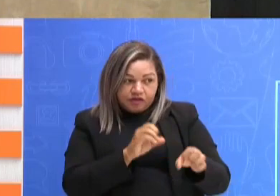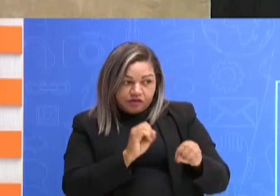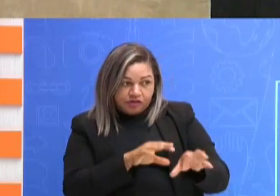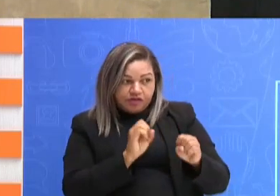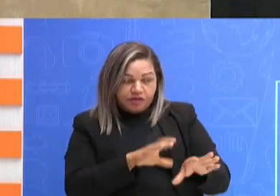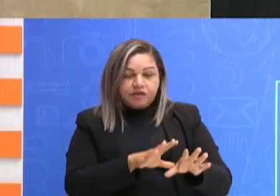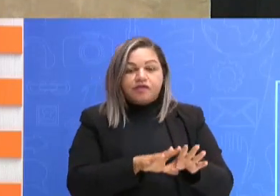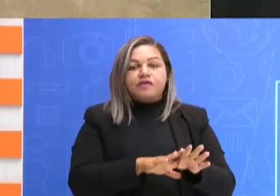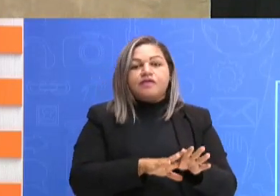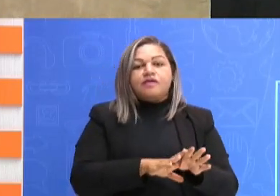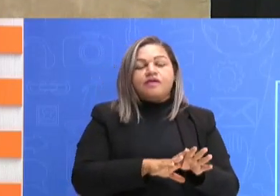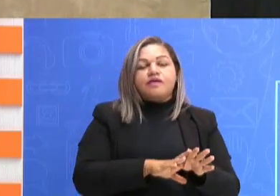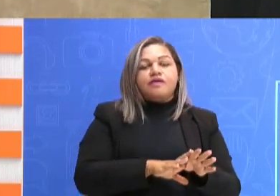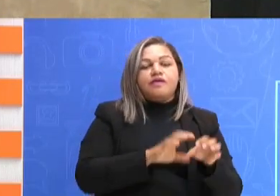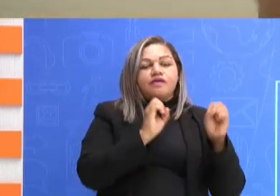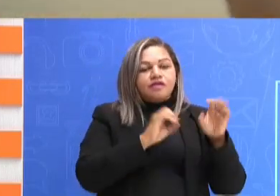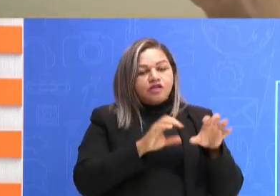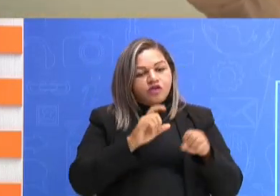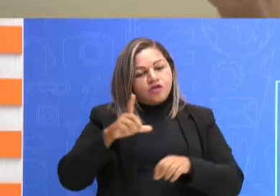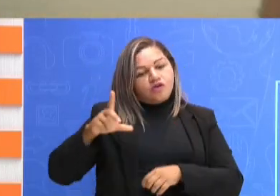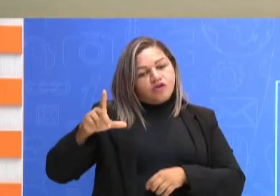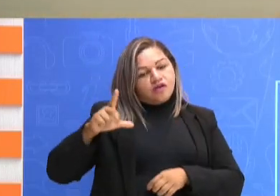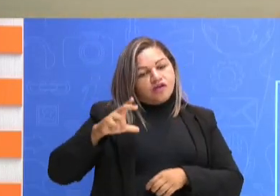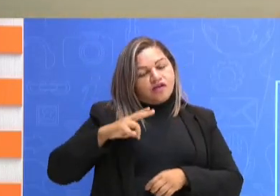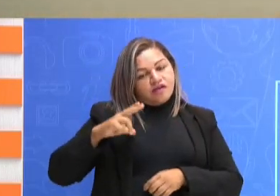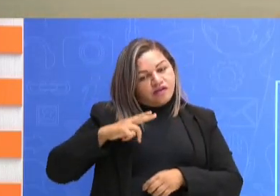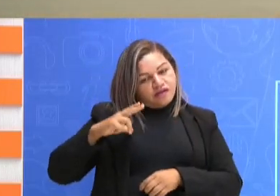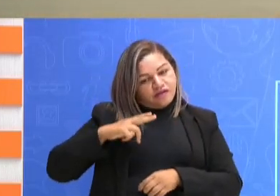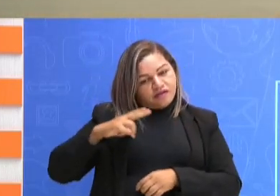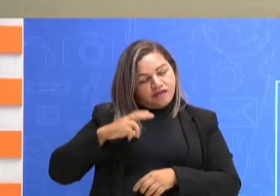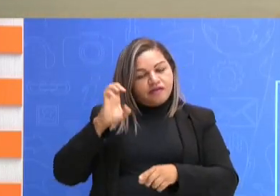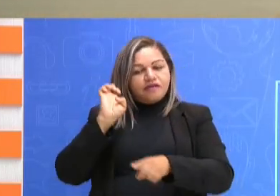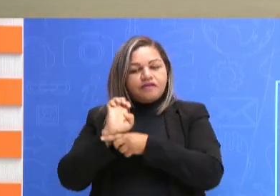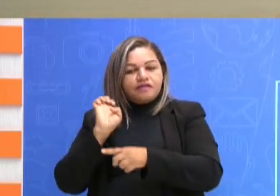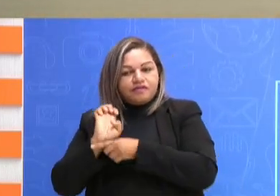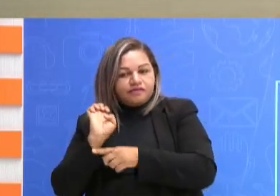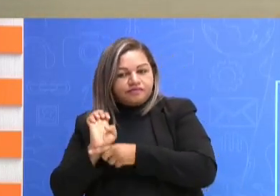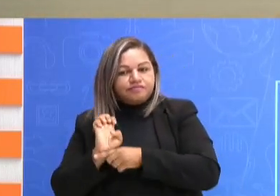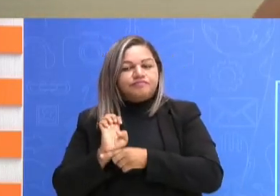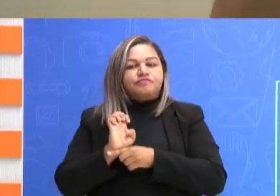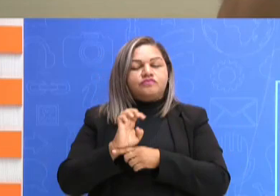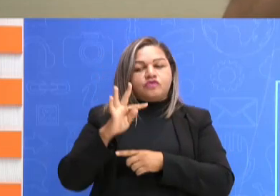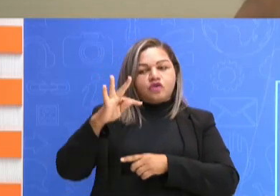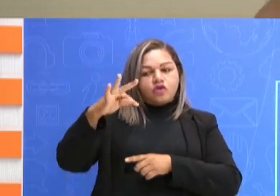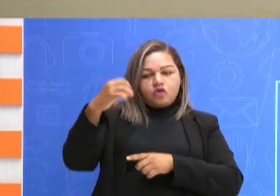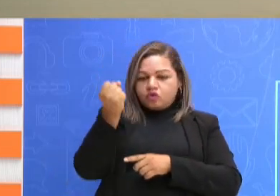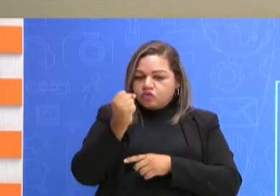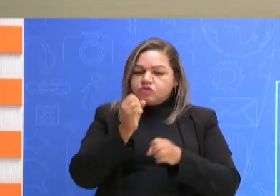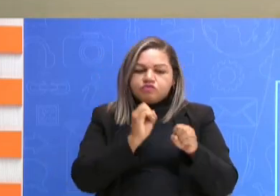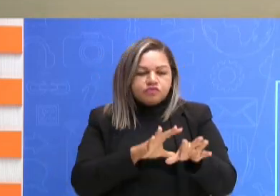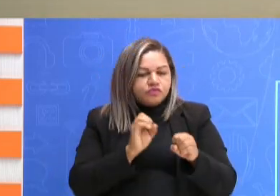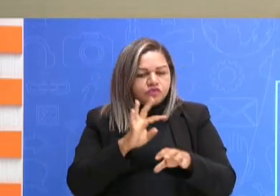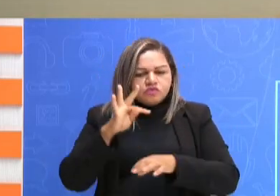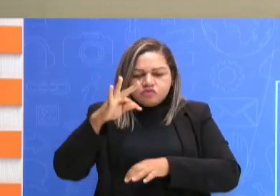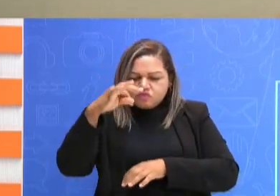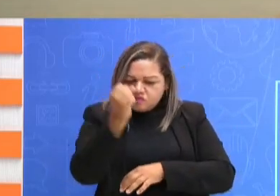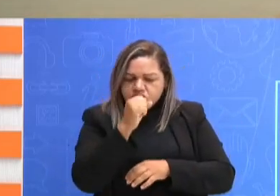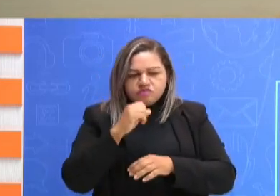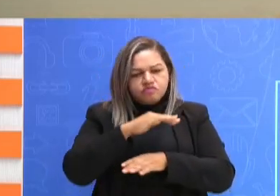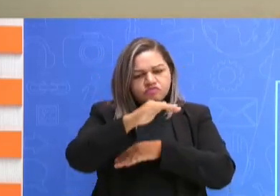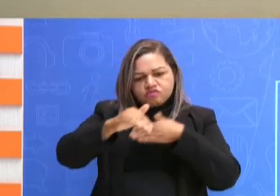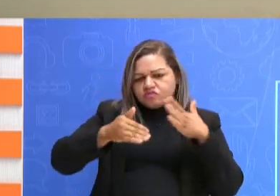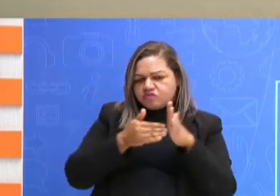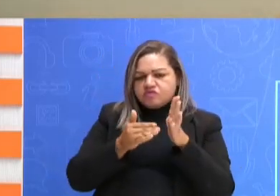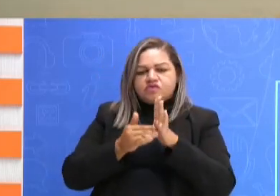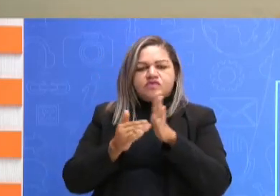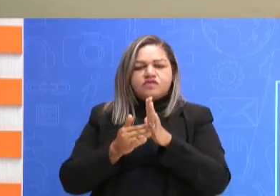educação municipal, da educação estadual e da educação particular. Perfeito. Todos da educação como um todo. Nós não direcionamos